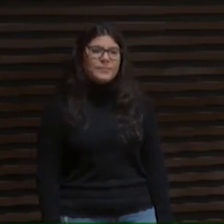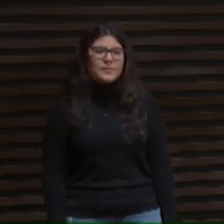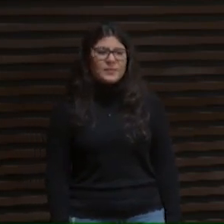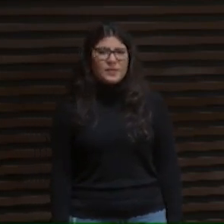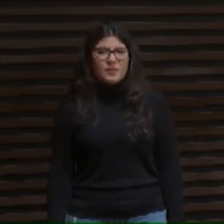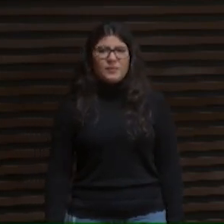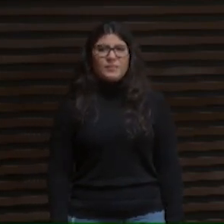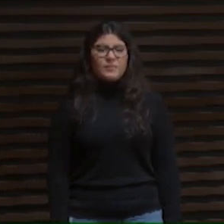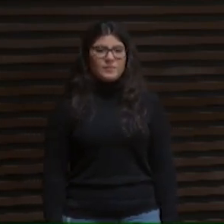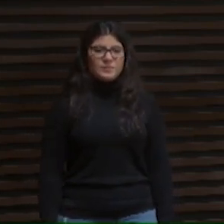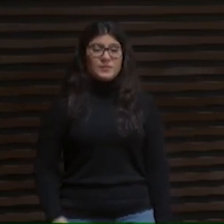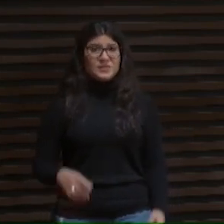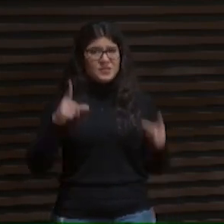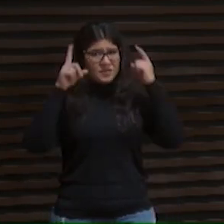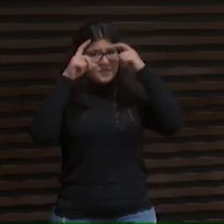horripilante.